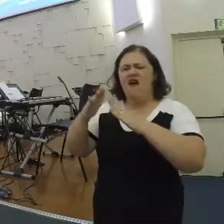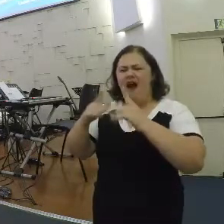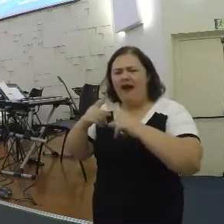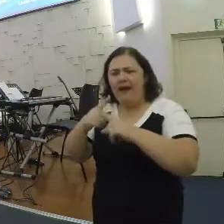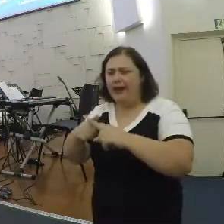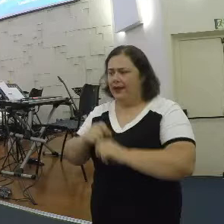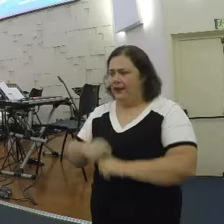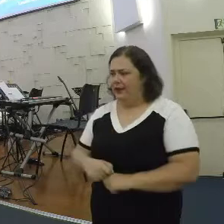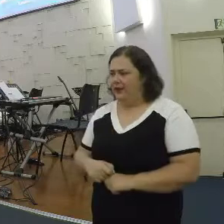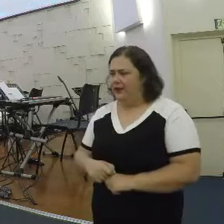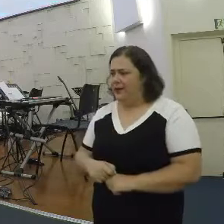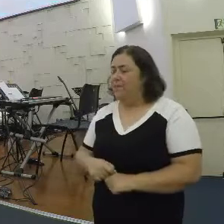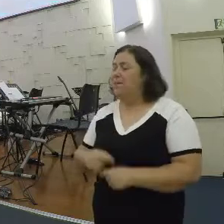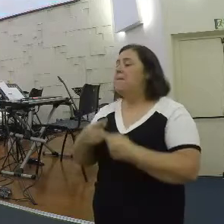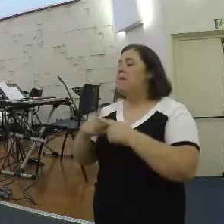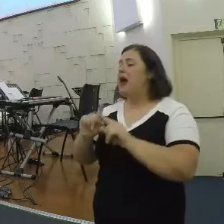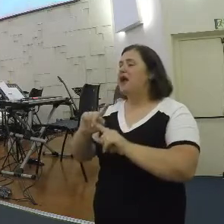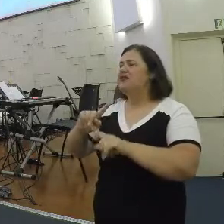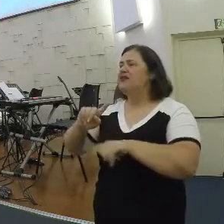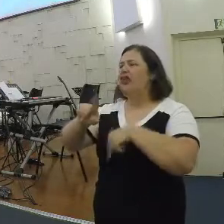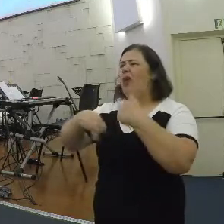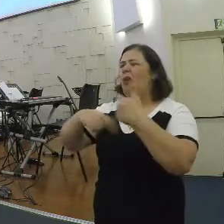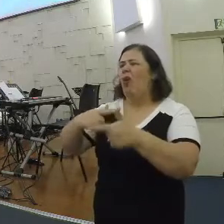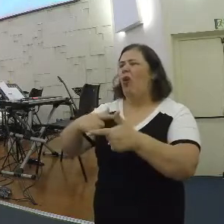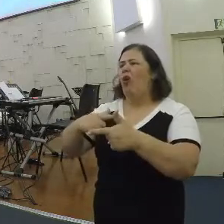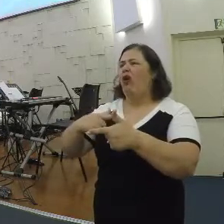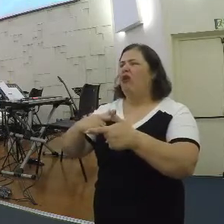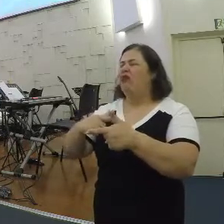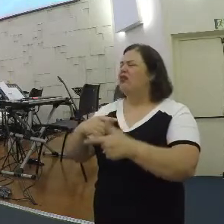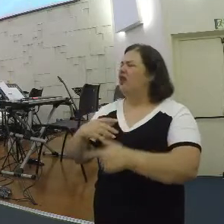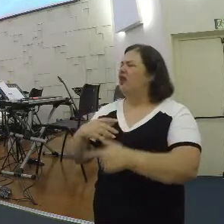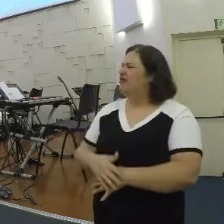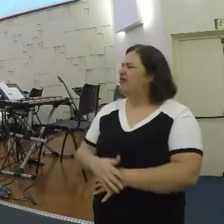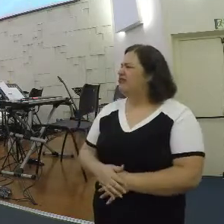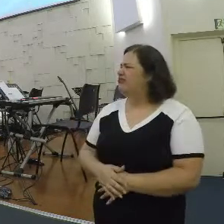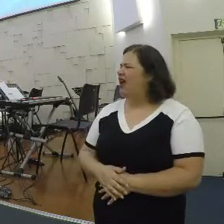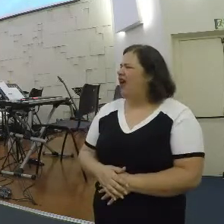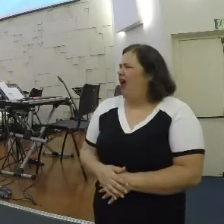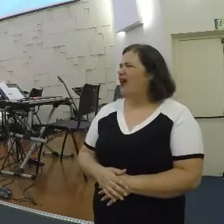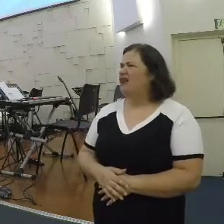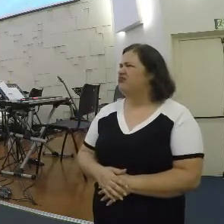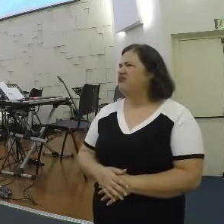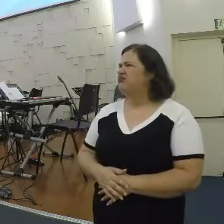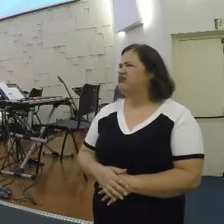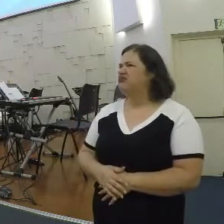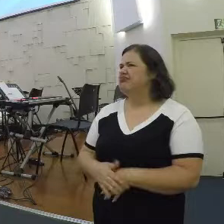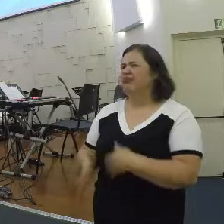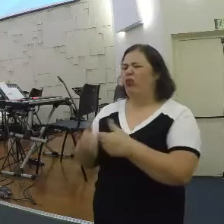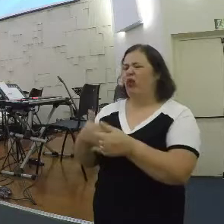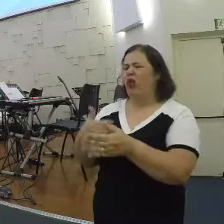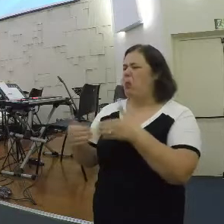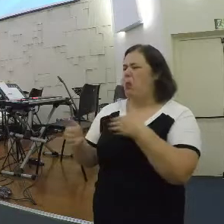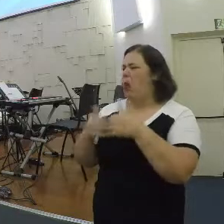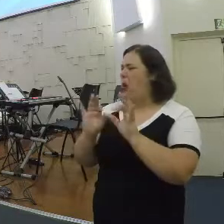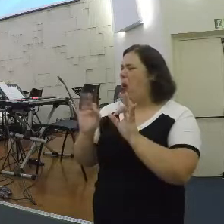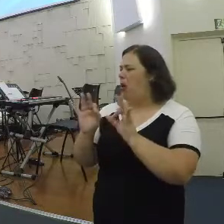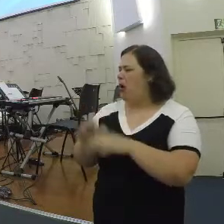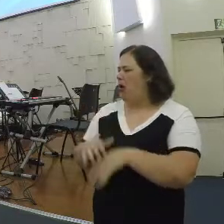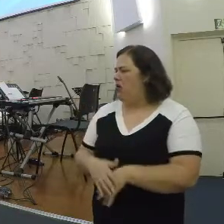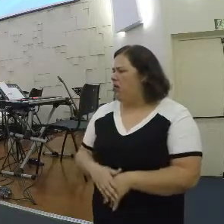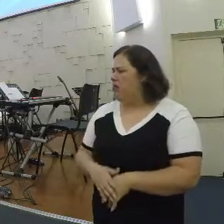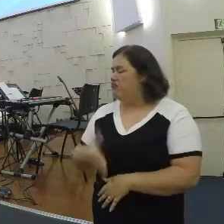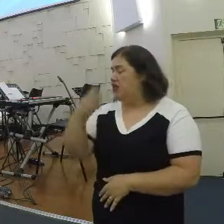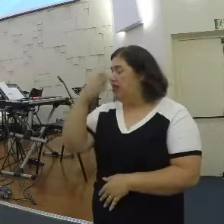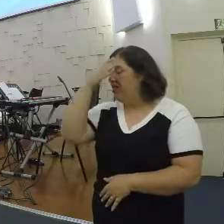tempo em suas vidas nada há que denuncie que elas ouviram a palavra, que receberam a semente boa que é o Evangelho,